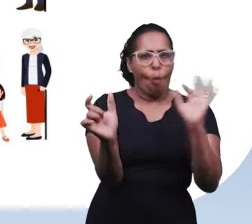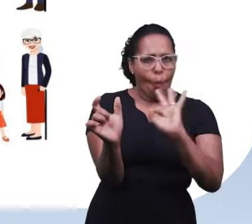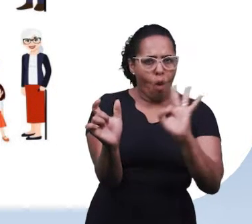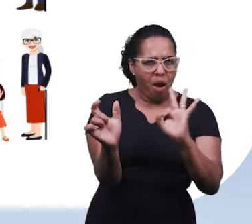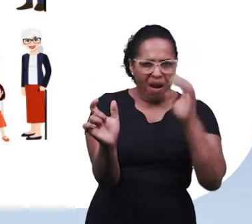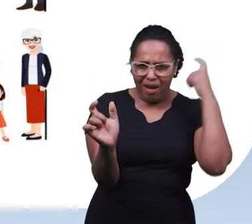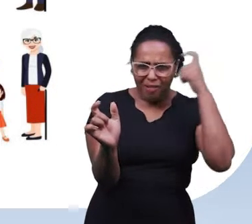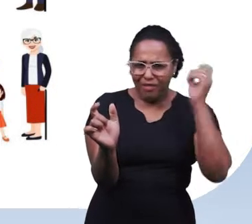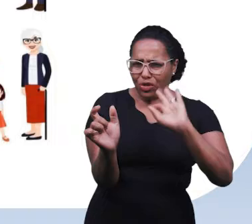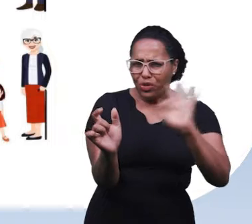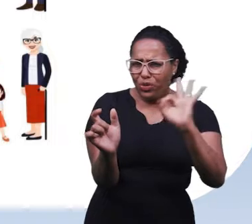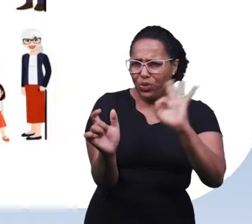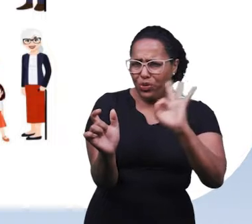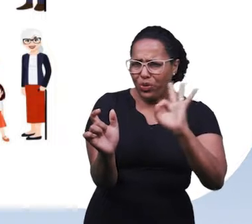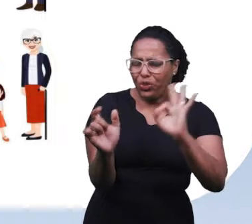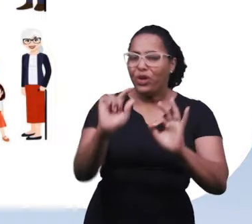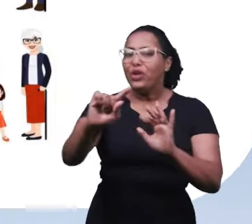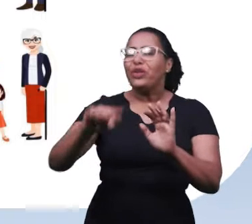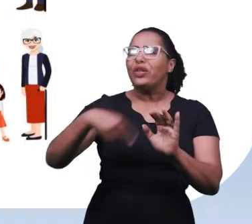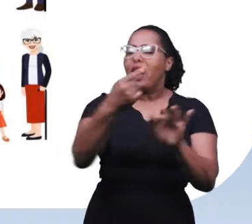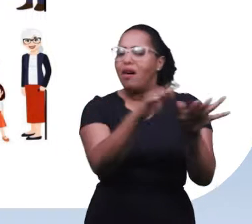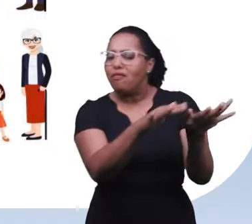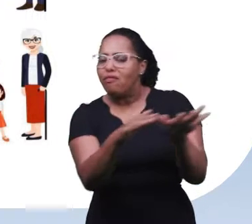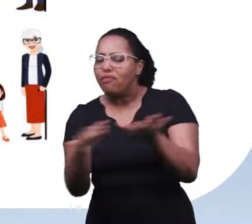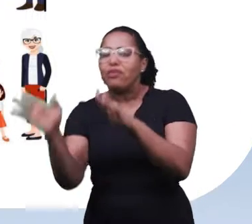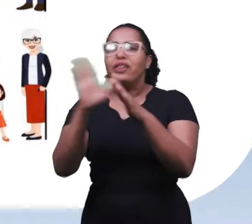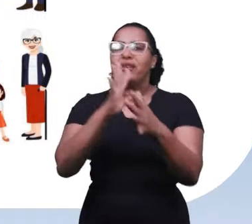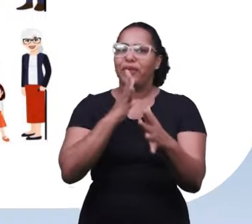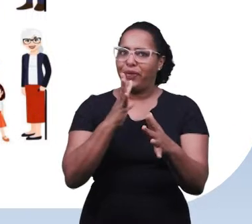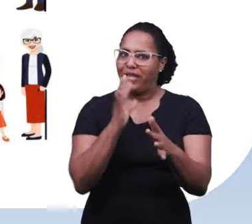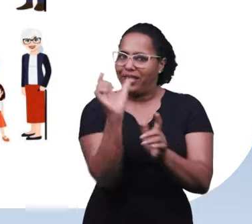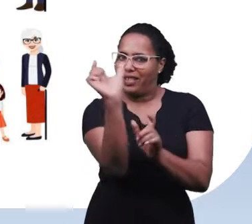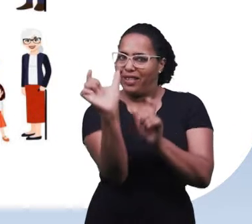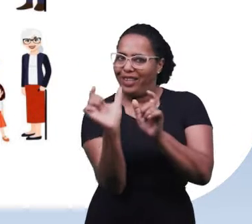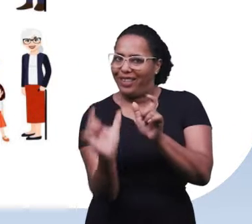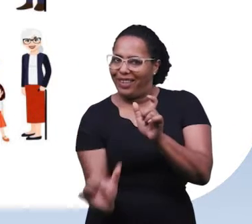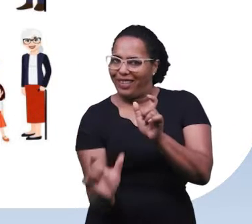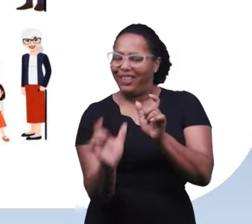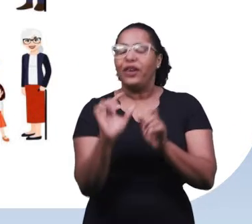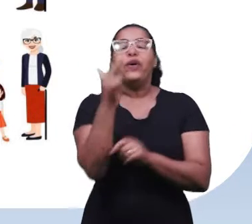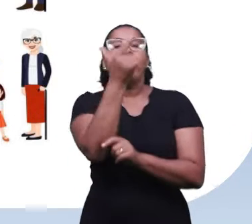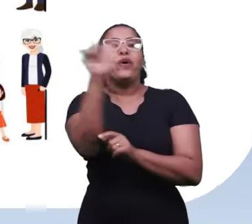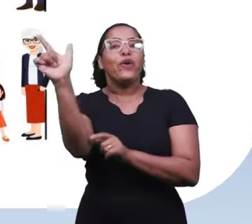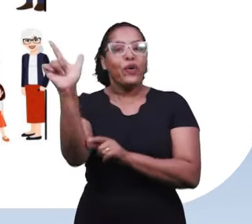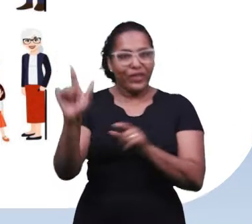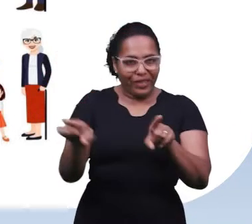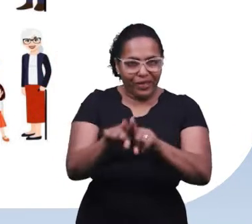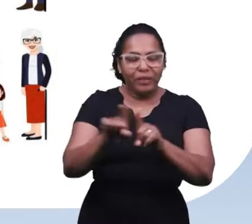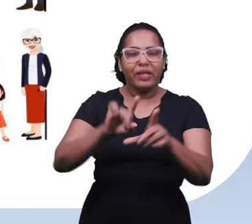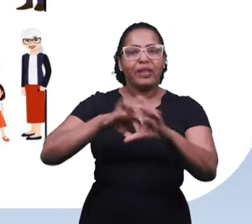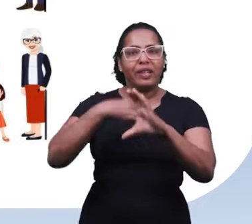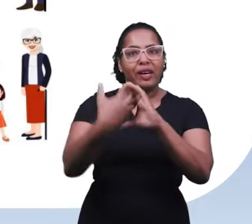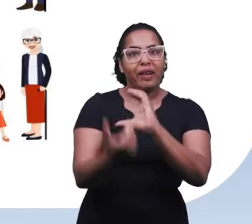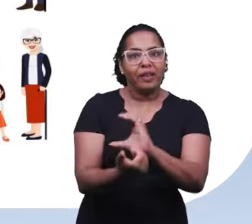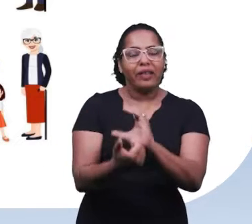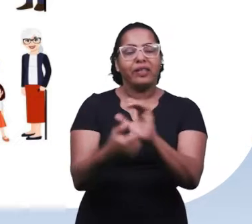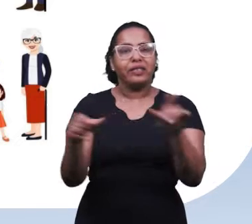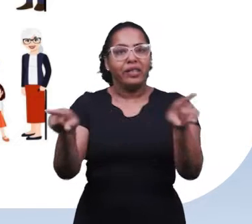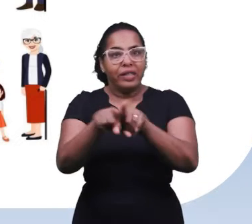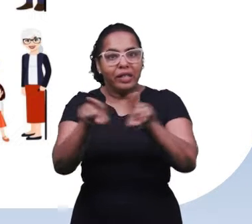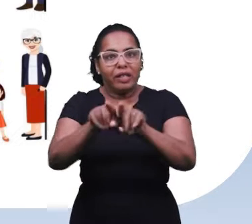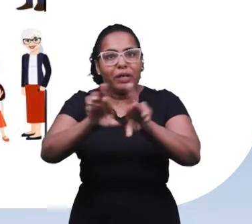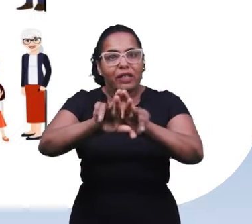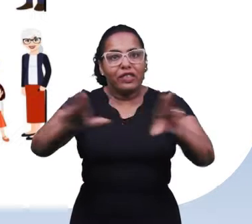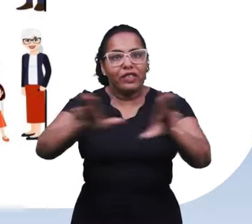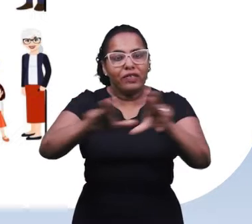não se preocupe, no decorrer das nossas aulas nós vamos conhecê-las. Tanto muitas outras características, elas vão